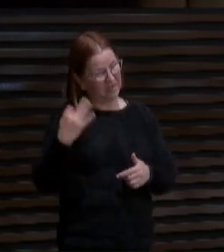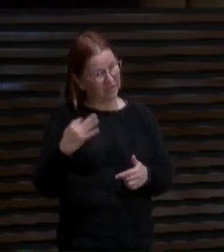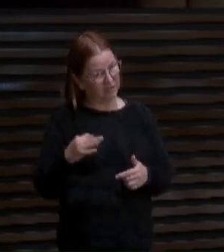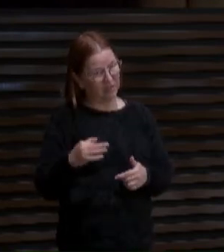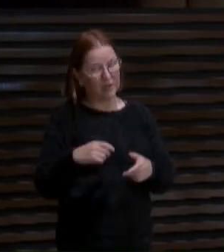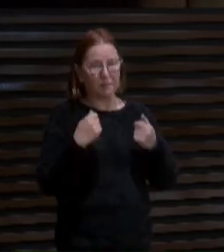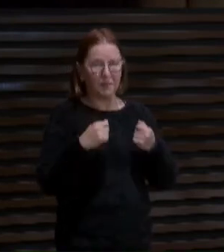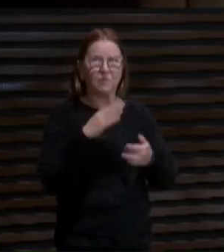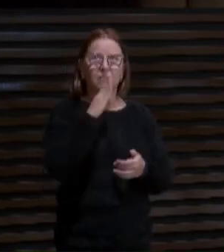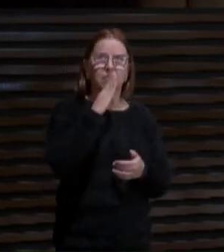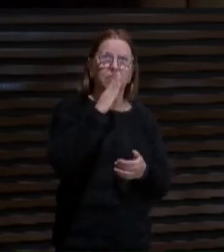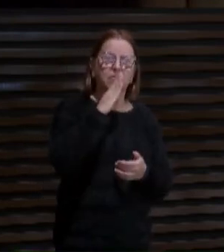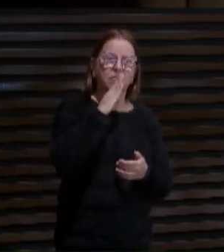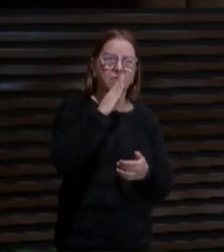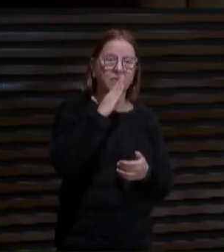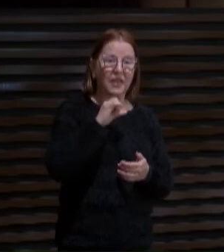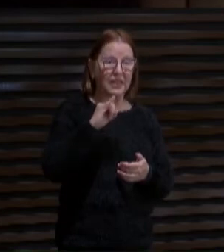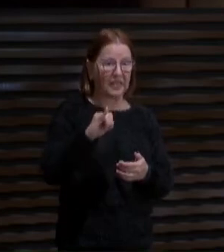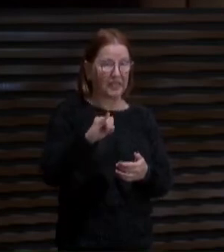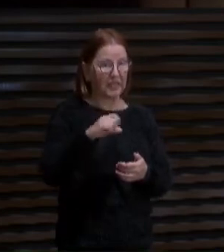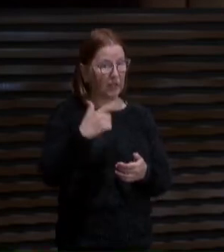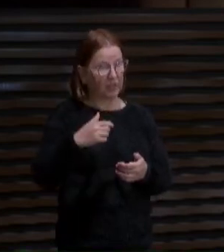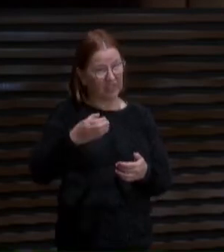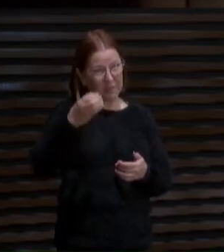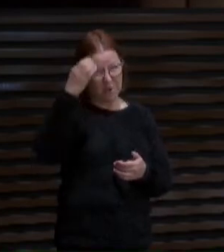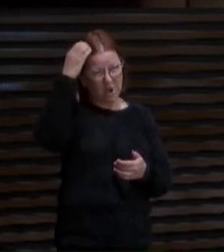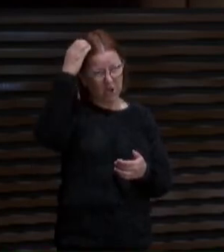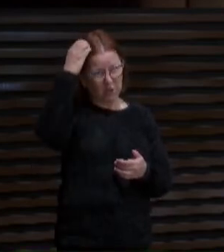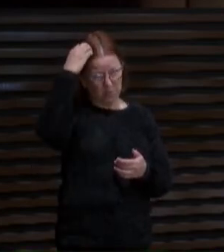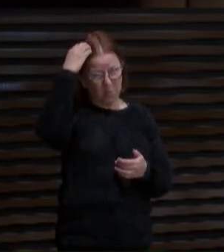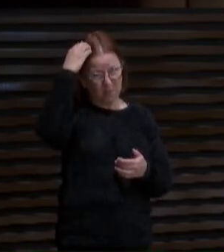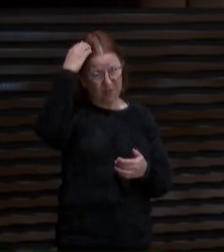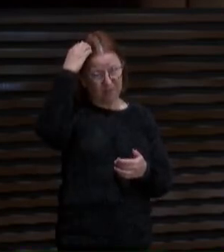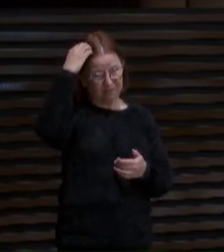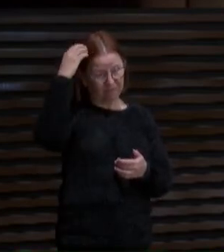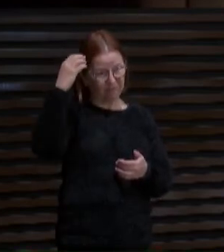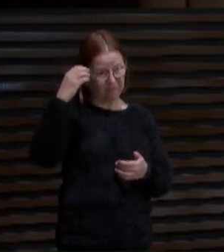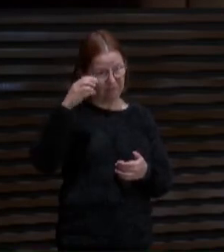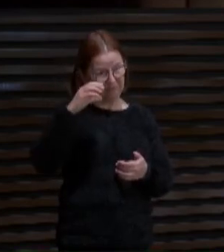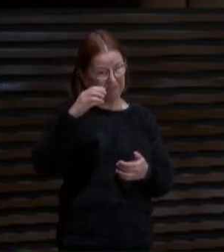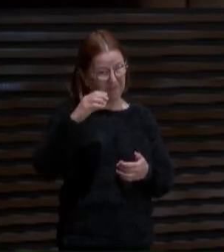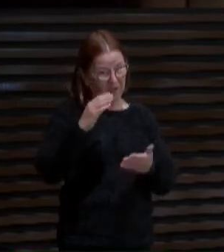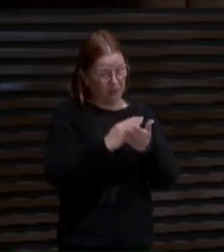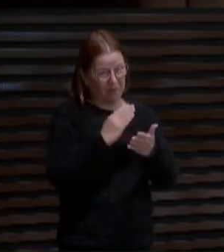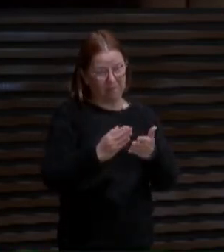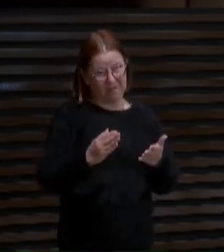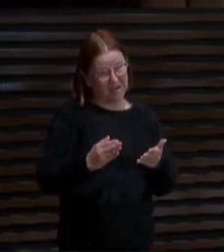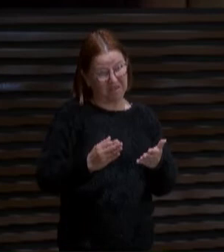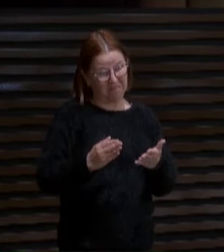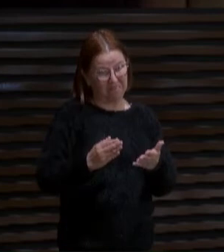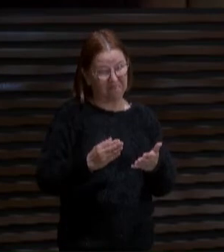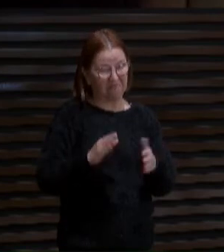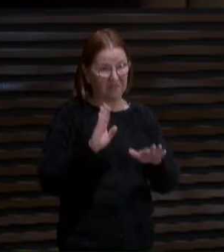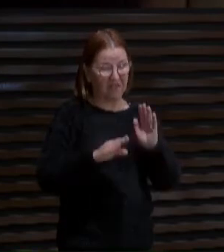que se não temos culpa num detalhe certamente temos culpa no todo meus irmãos vocês